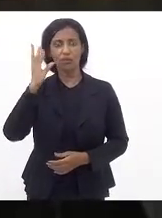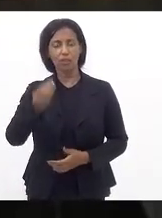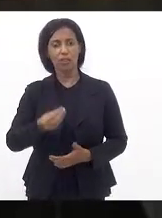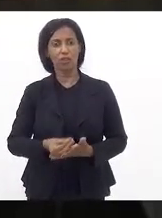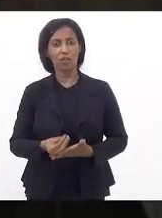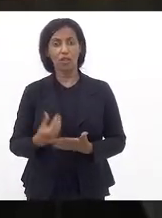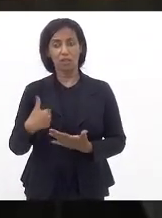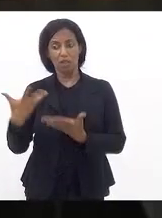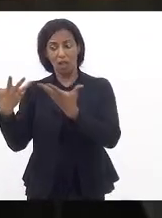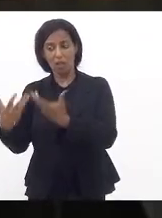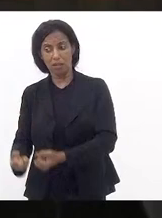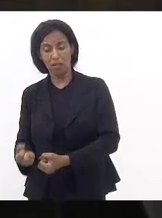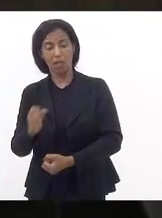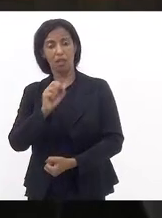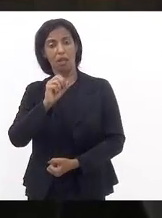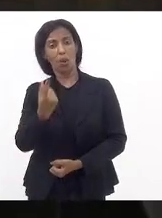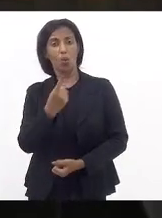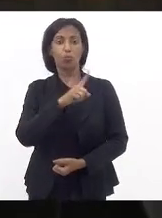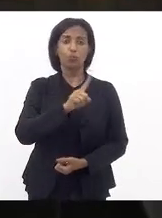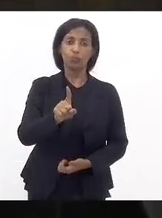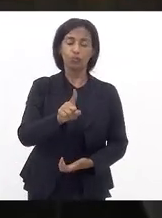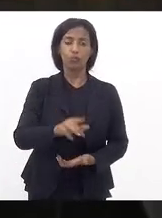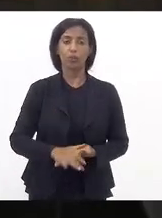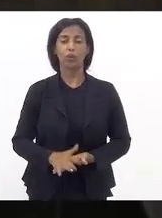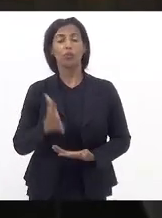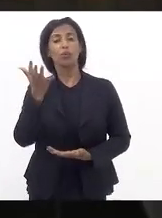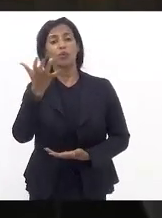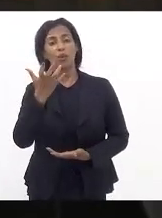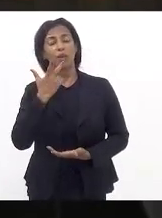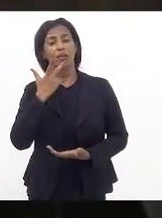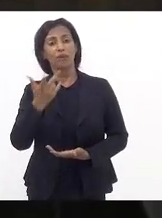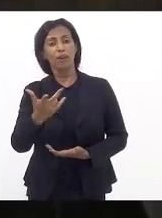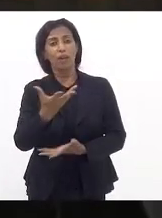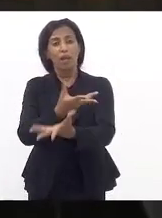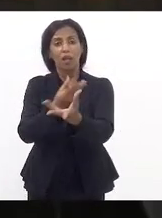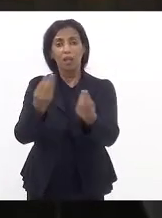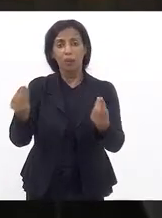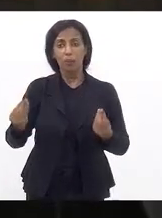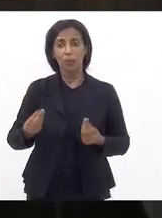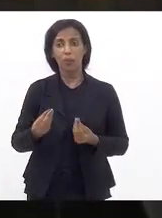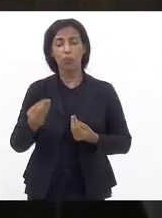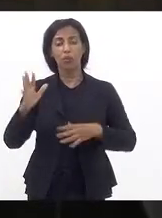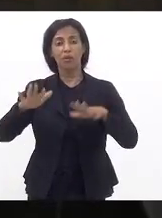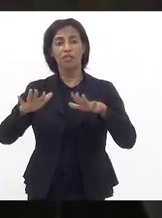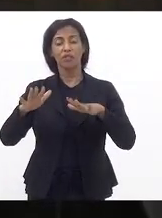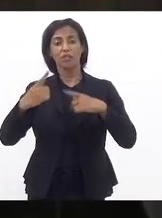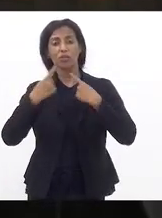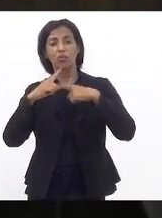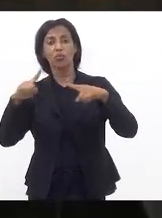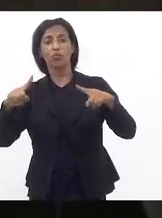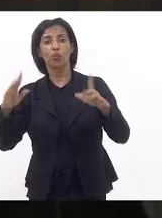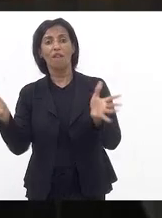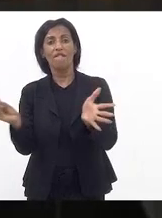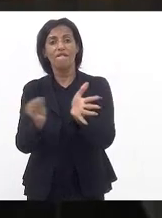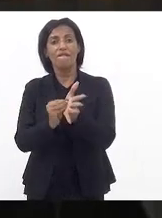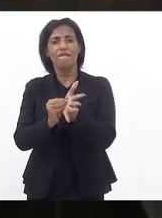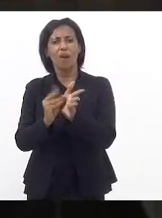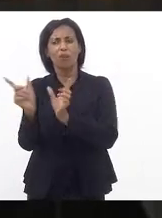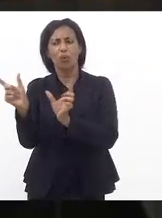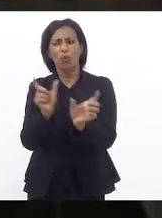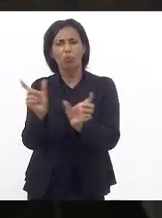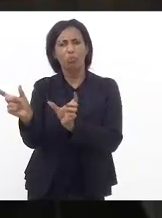decidir se convém ou não convém o que eu quero dizer com isso que muita das vezes no discurso falta